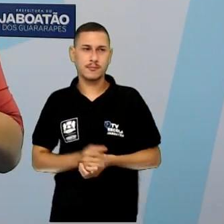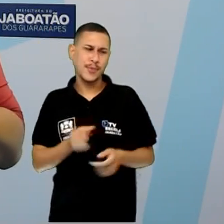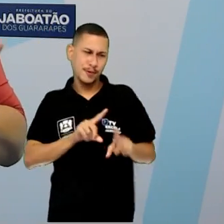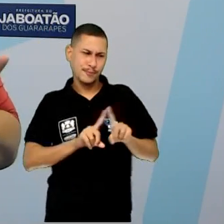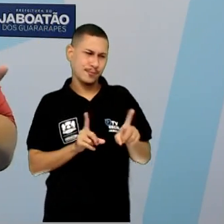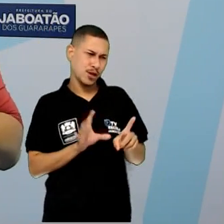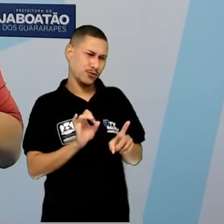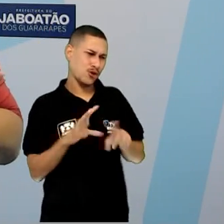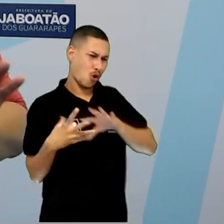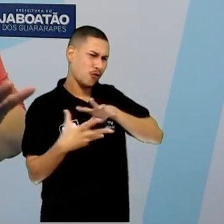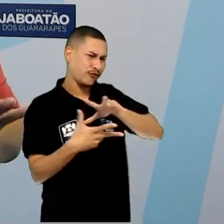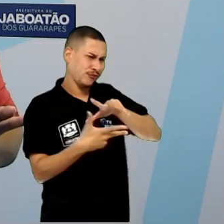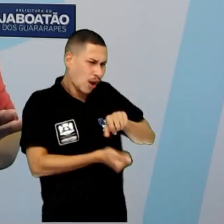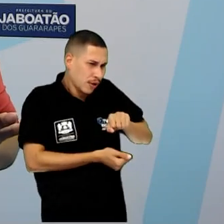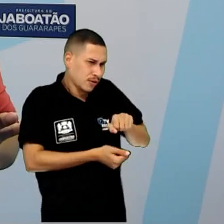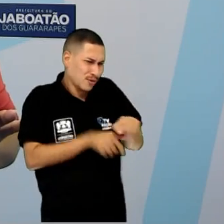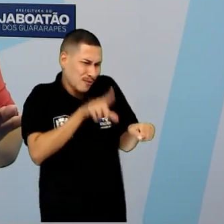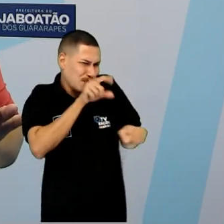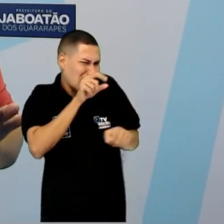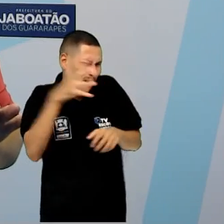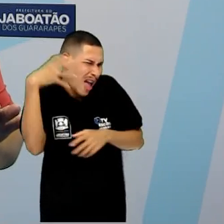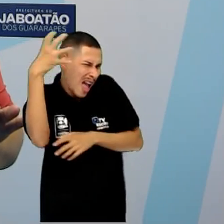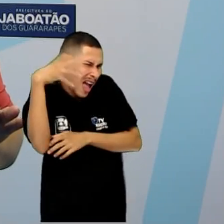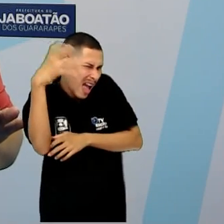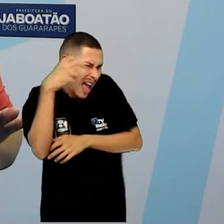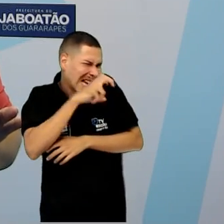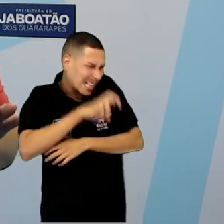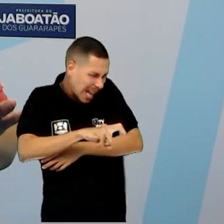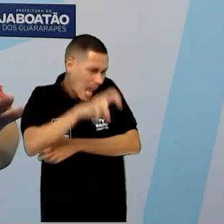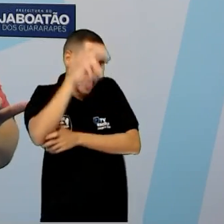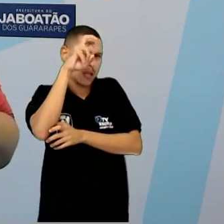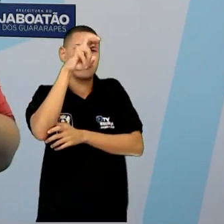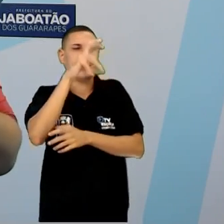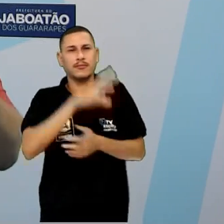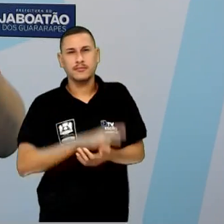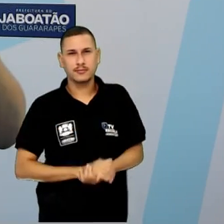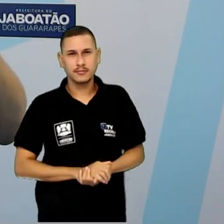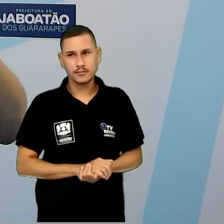poupa o universo do espalhafatoso ruído da sua espécie.